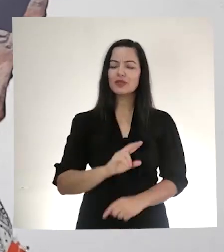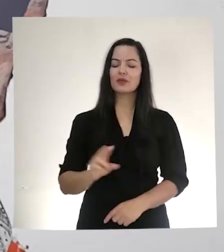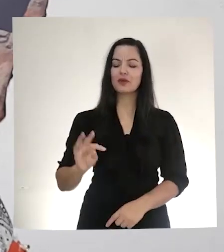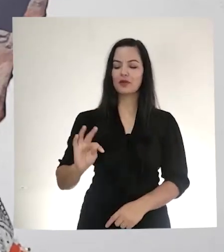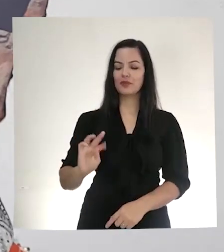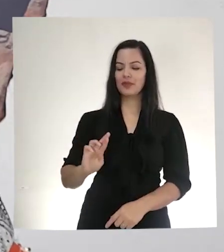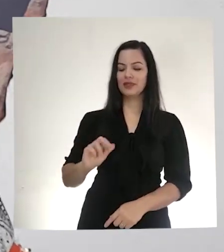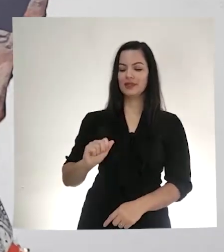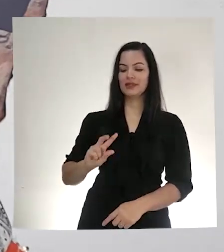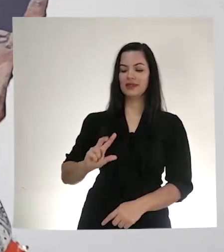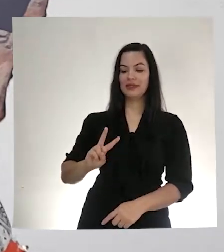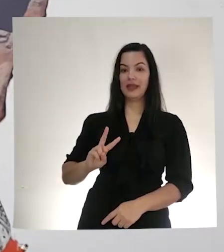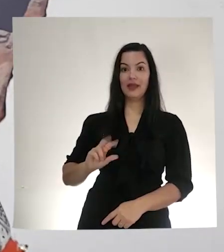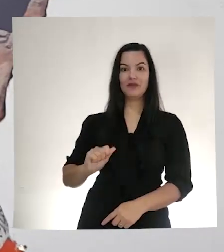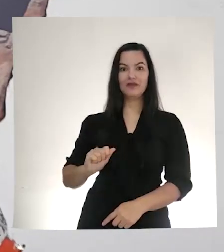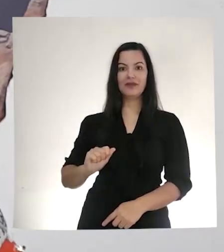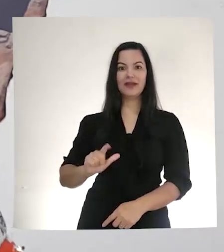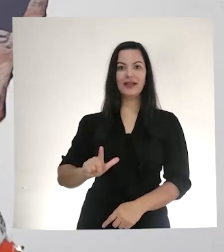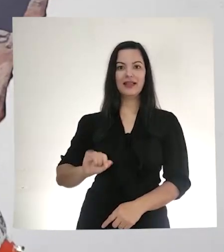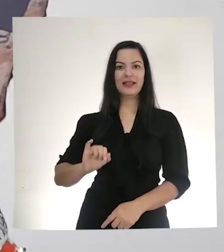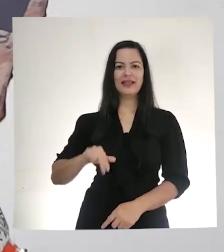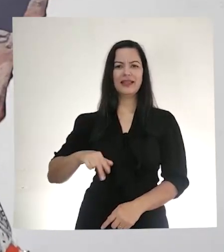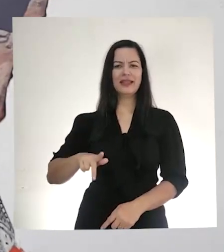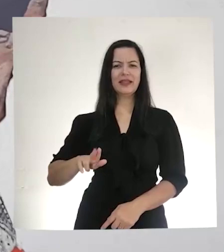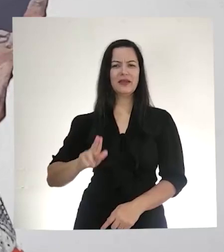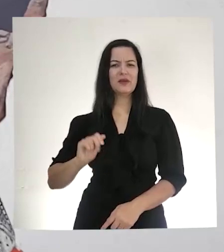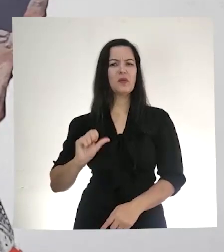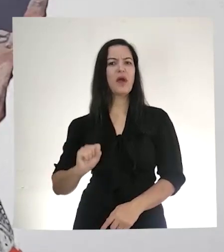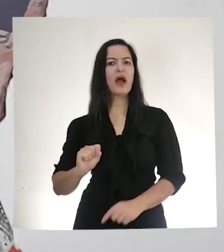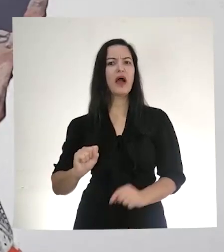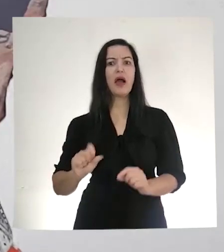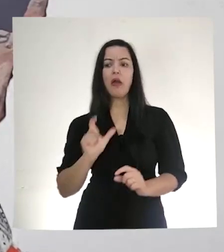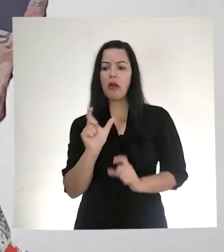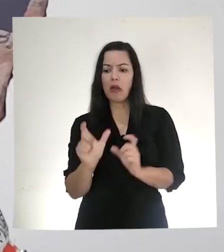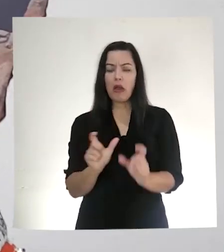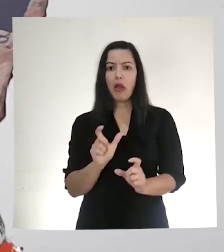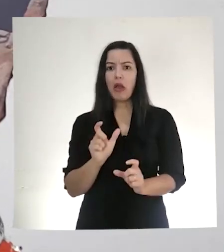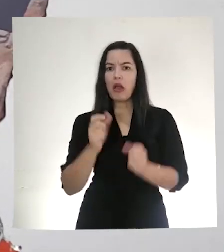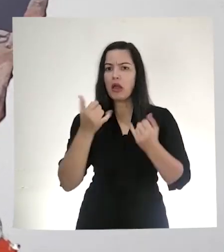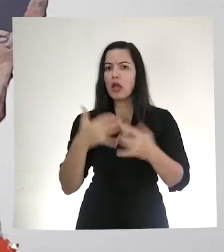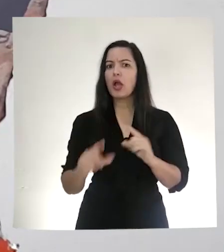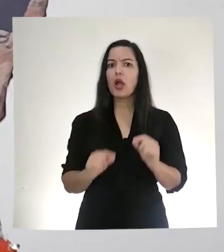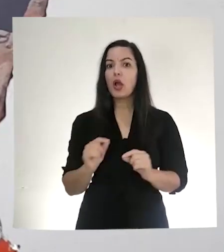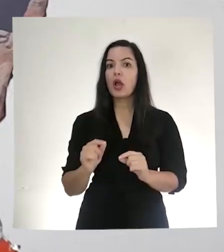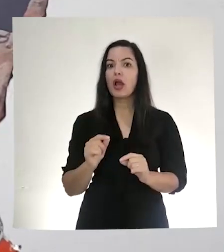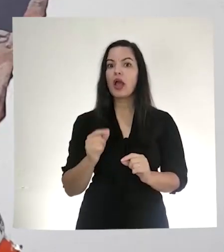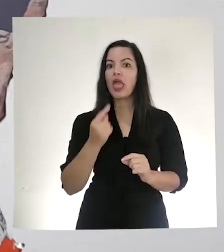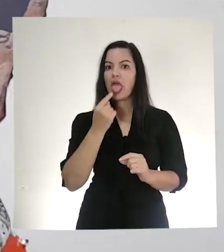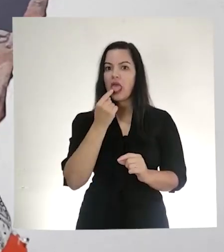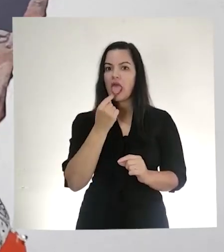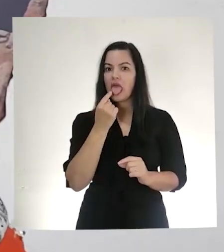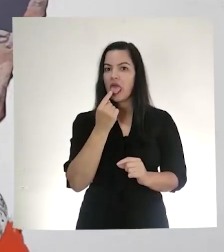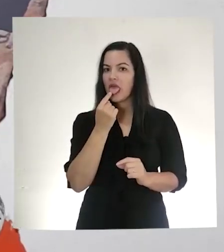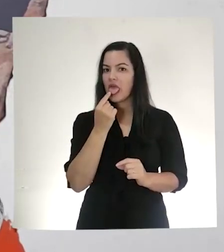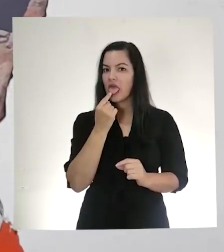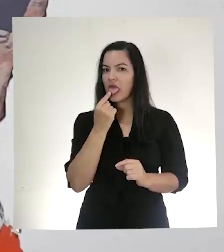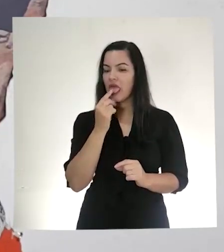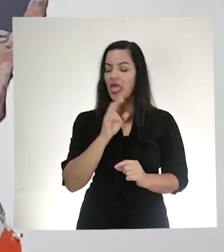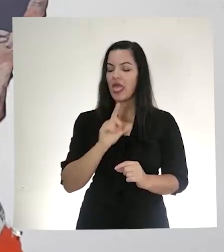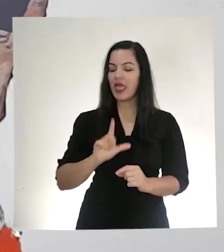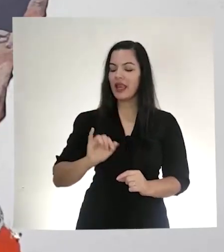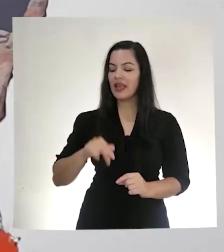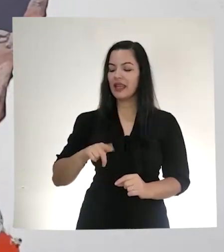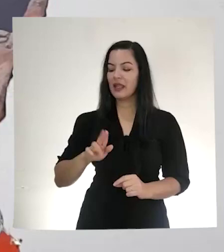só, pelo próprio nome você já consegue imaginar o que acontece em um trava-língua. Deve